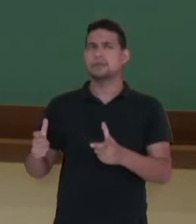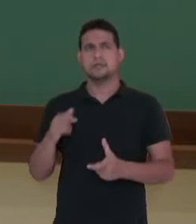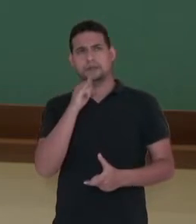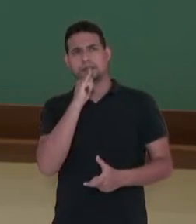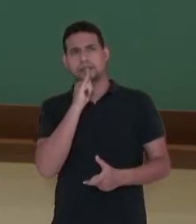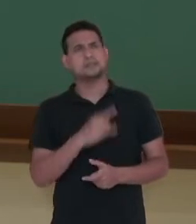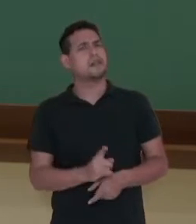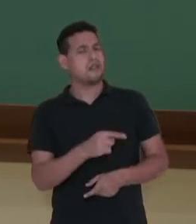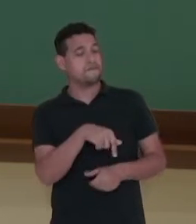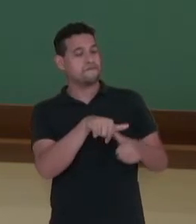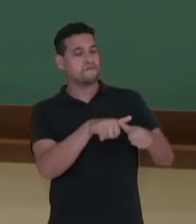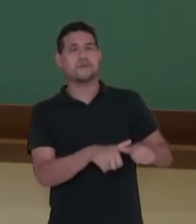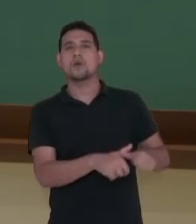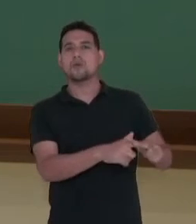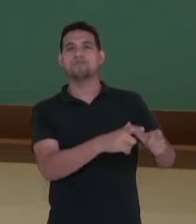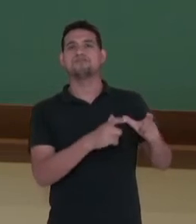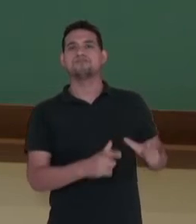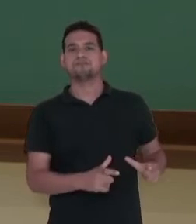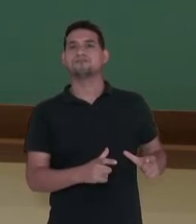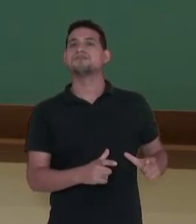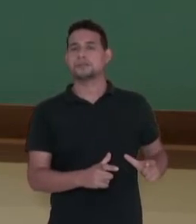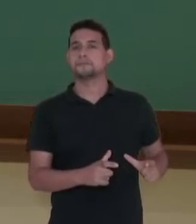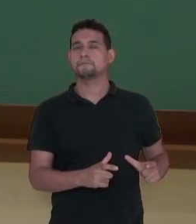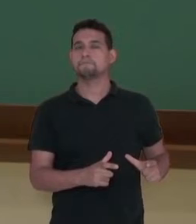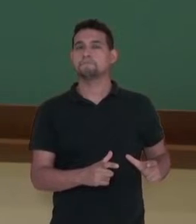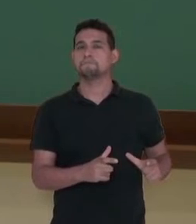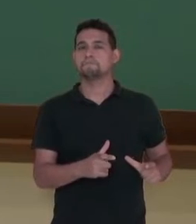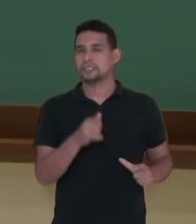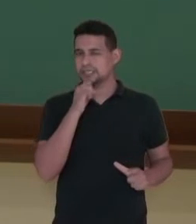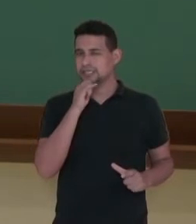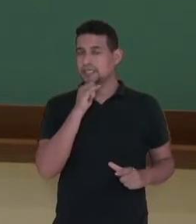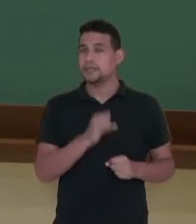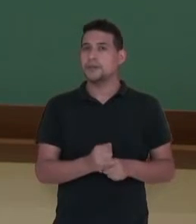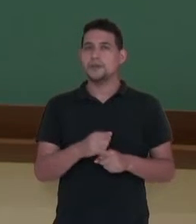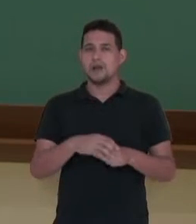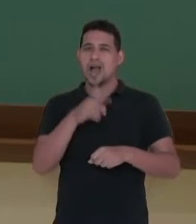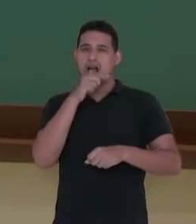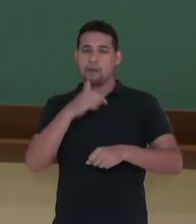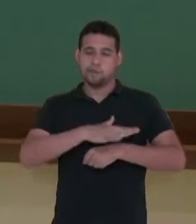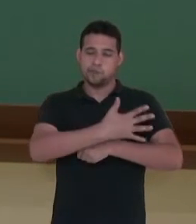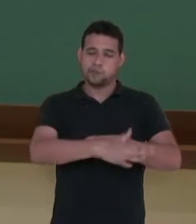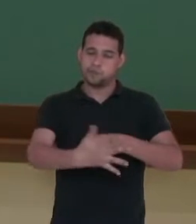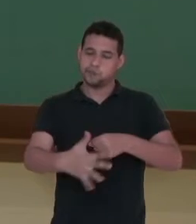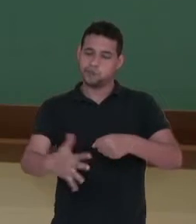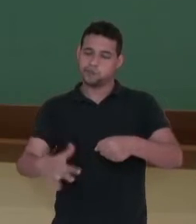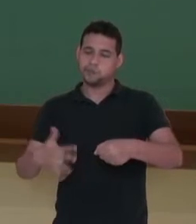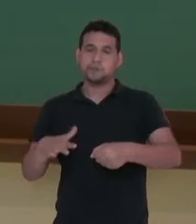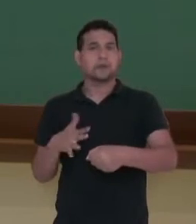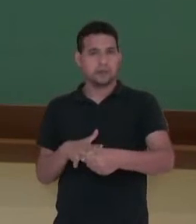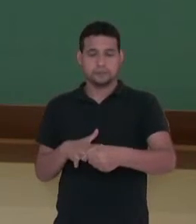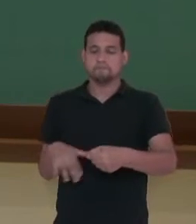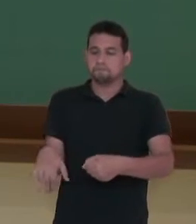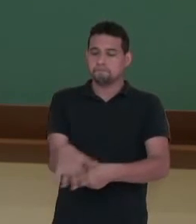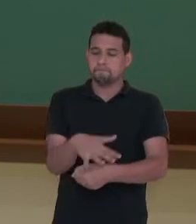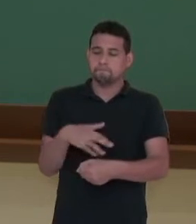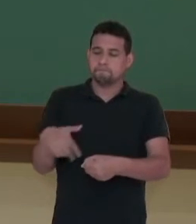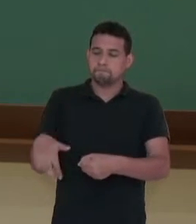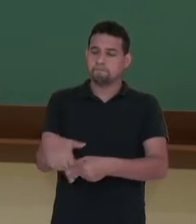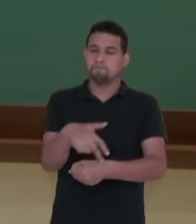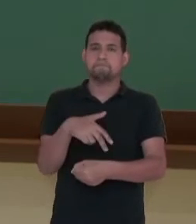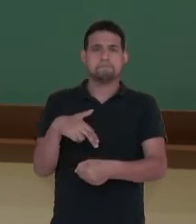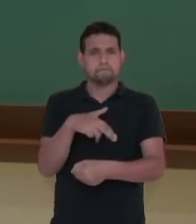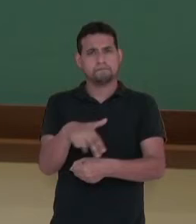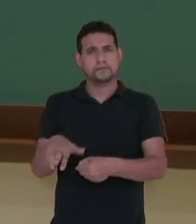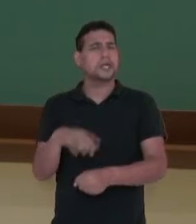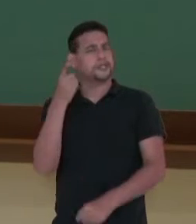acabou se fixando aí em um lugar, em um cais, em el muelle de San Blas. Ela ficava ali